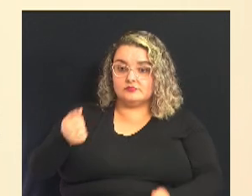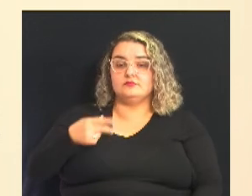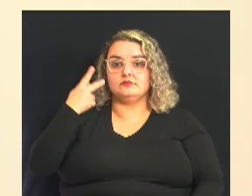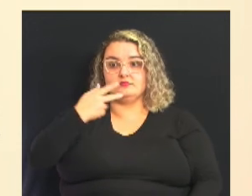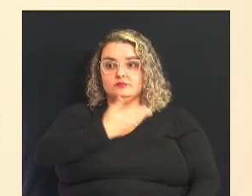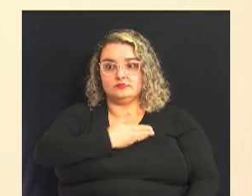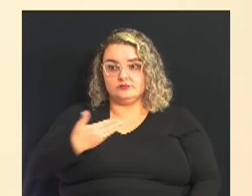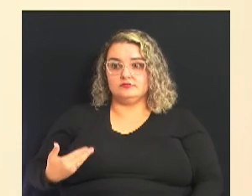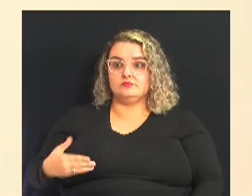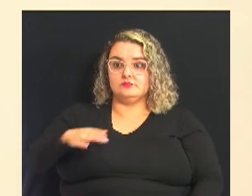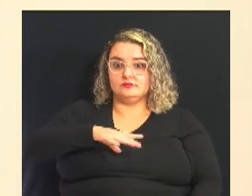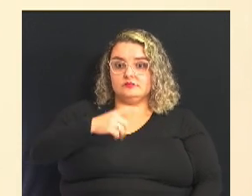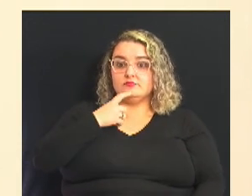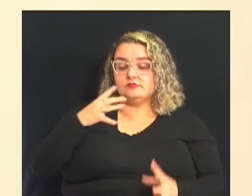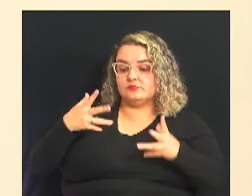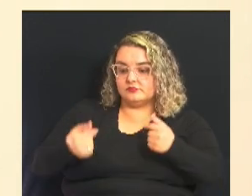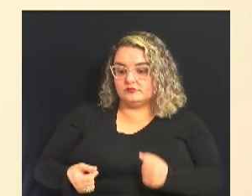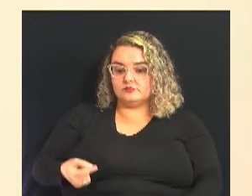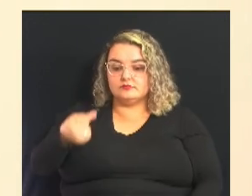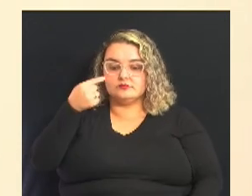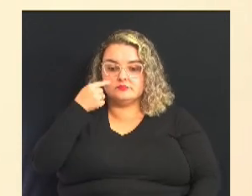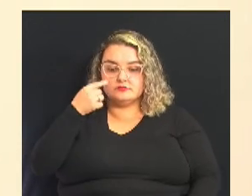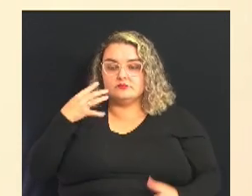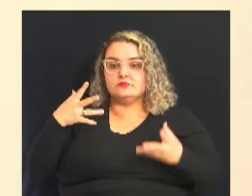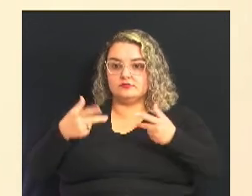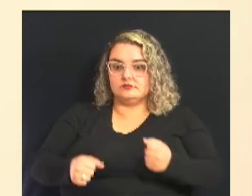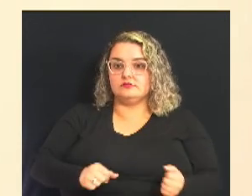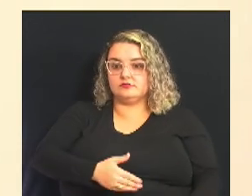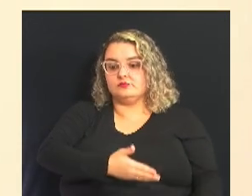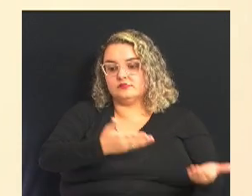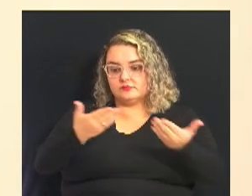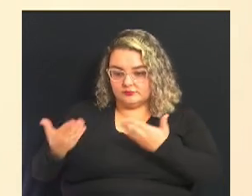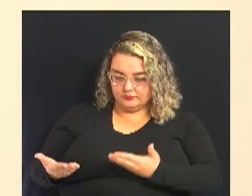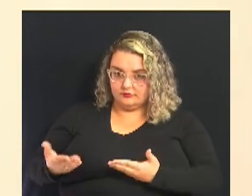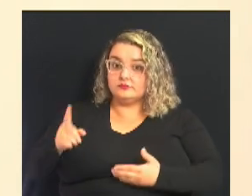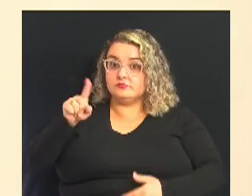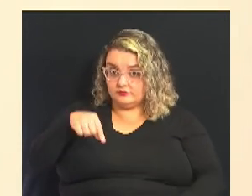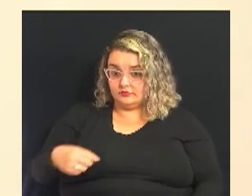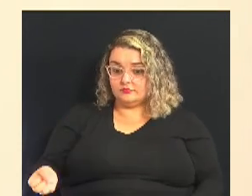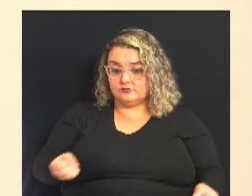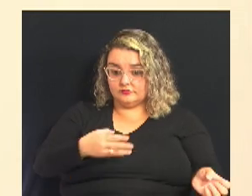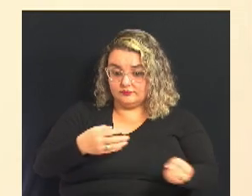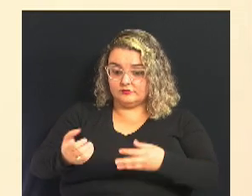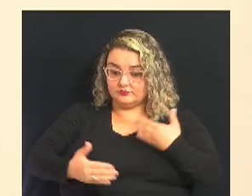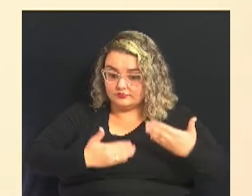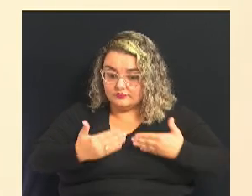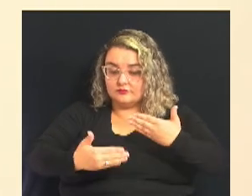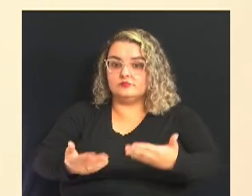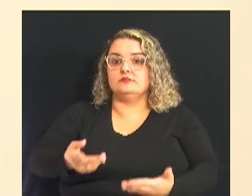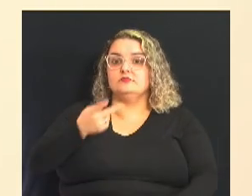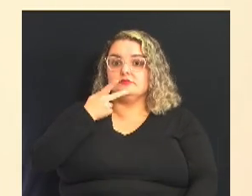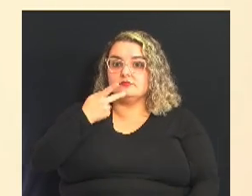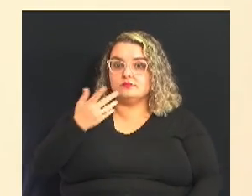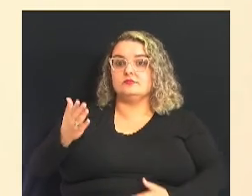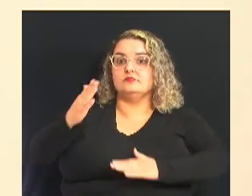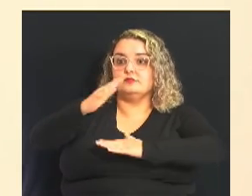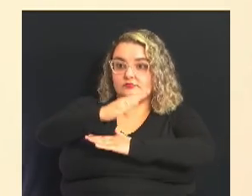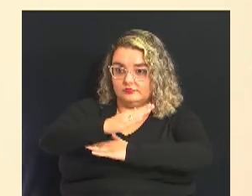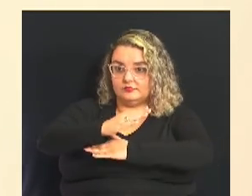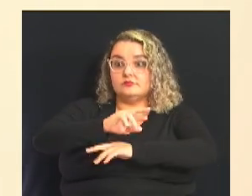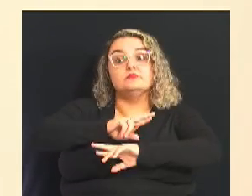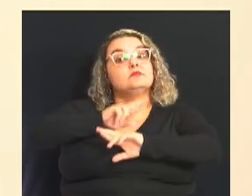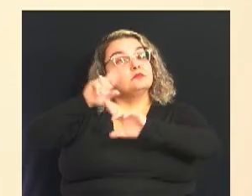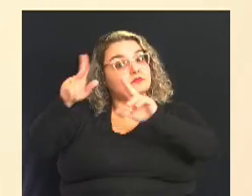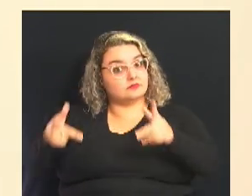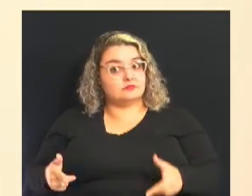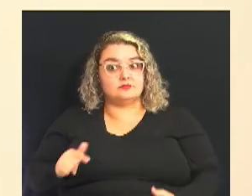Campinas. Tudo que a gente assistiu hoje na apresentação foi se modernizando ao longo do tempo. A gente está falando de uma Câmara que era bem diferente, não